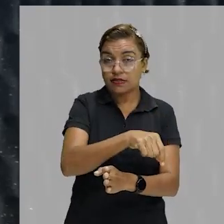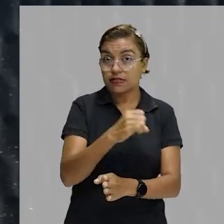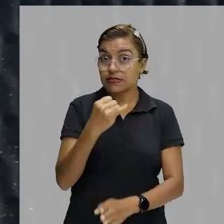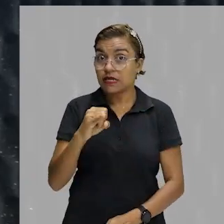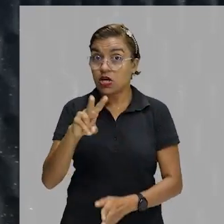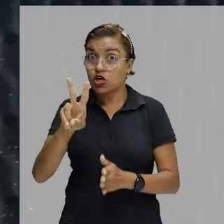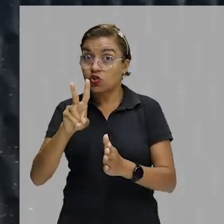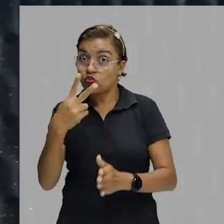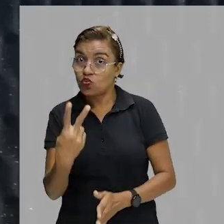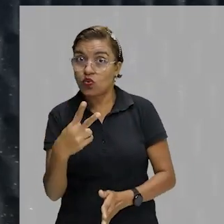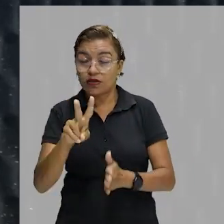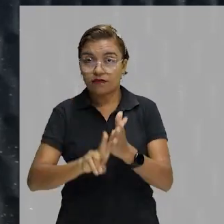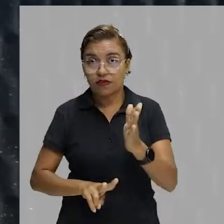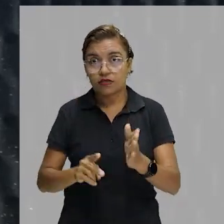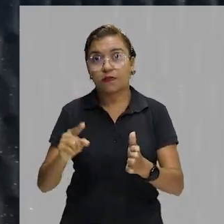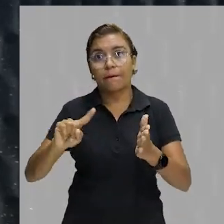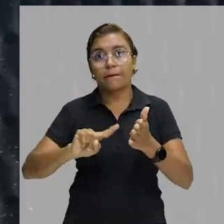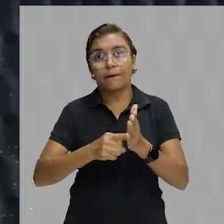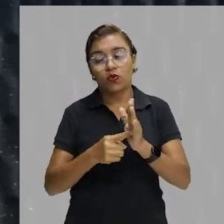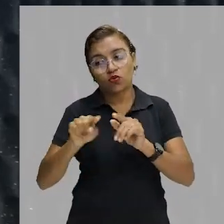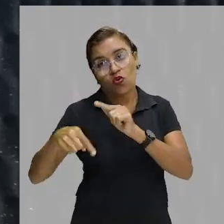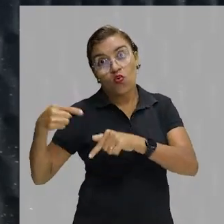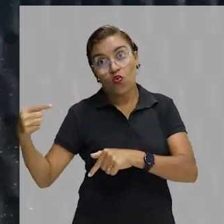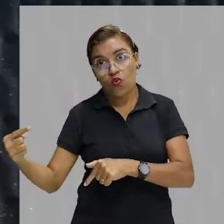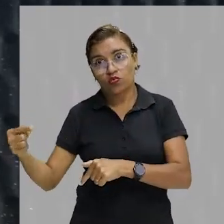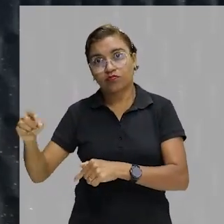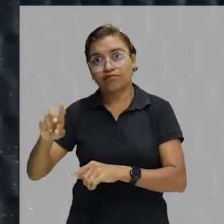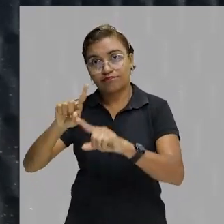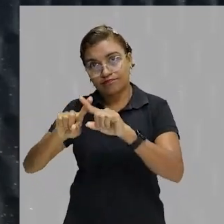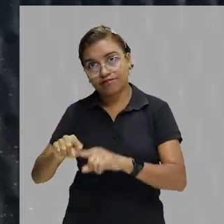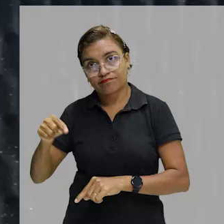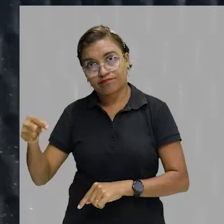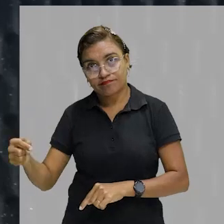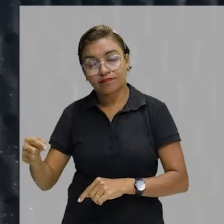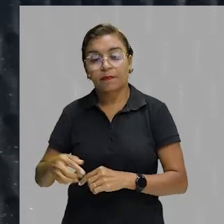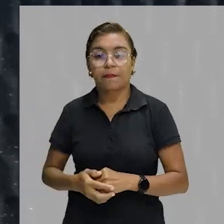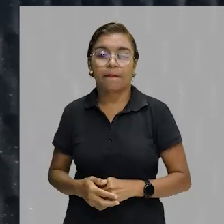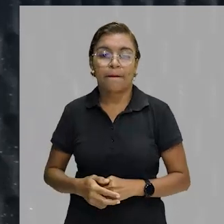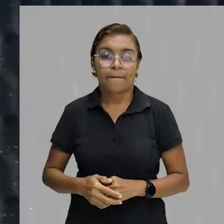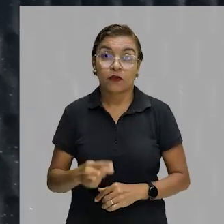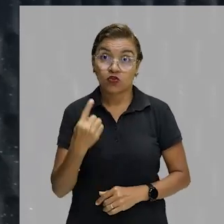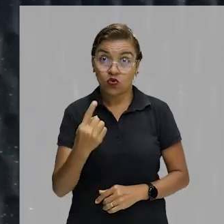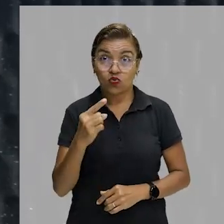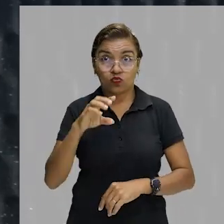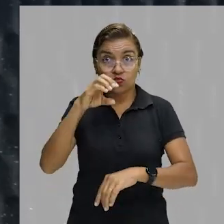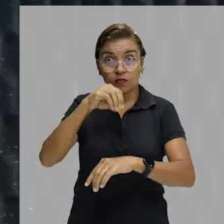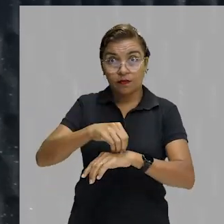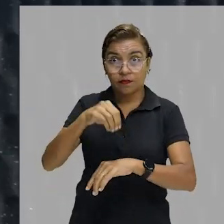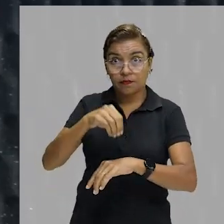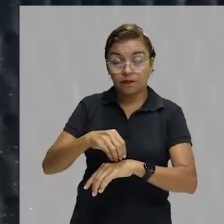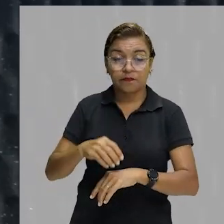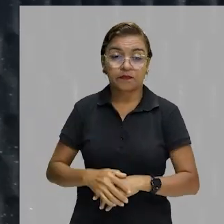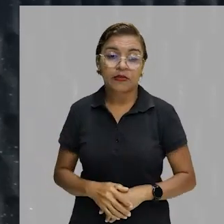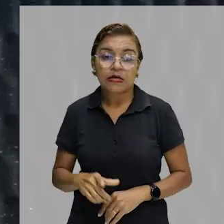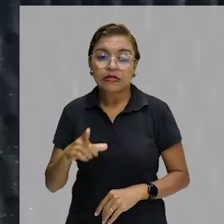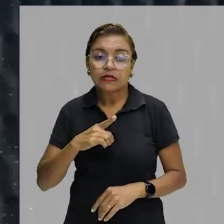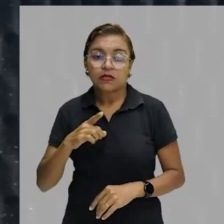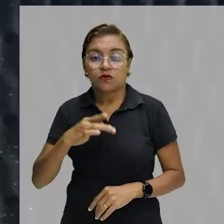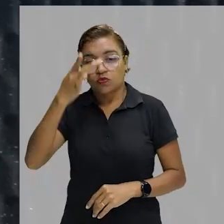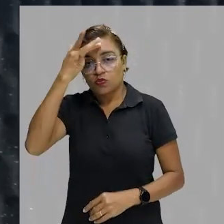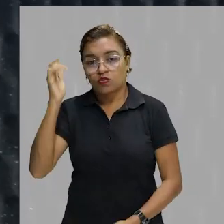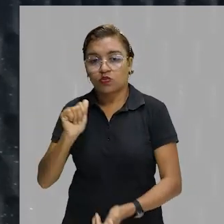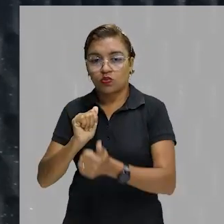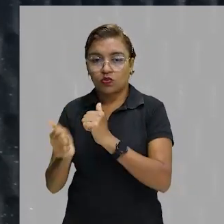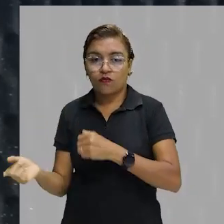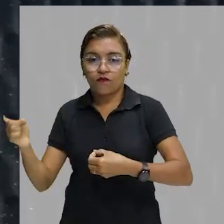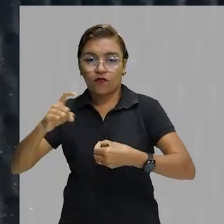2 vezes, ponto para o meu adversário, tá certo? Apenas um kick. O jogador retornar a bola em